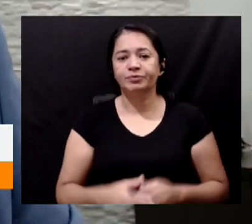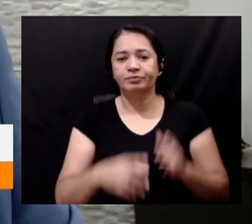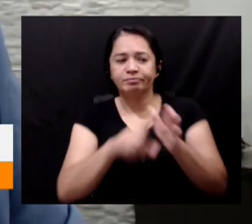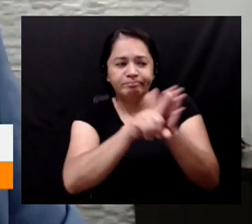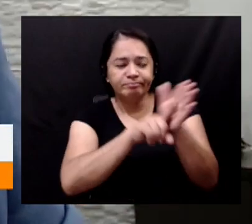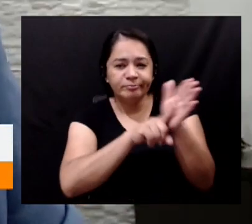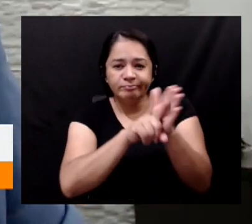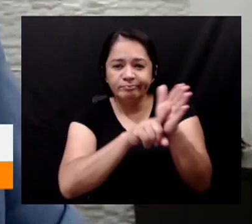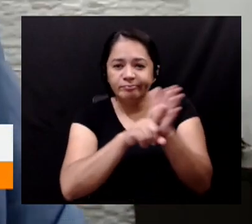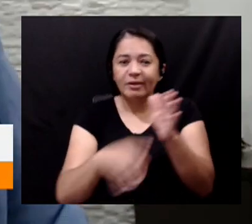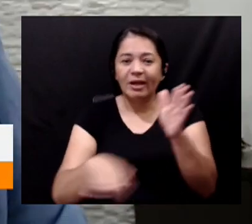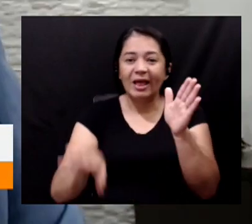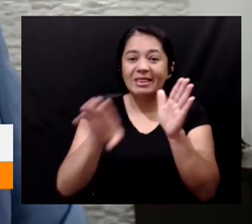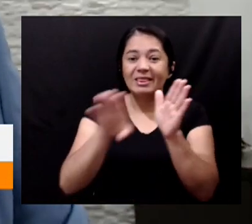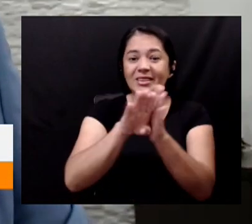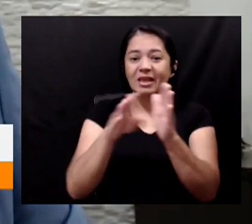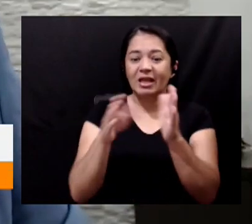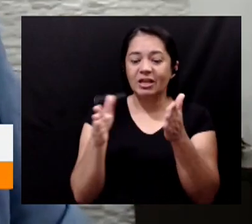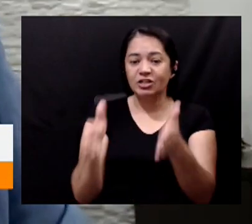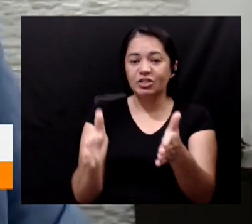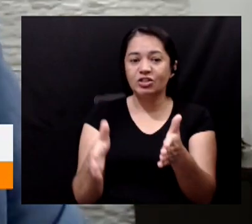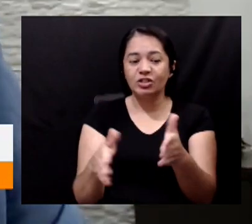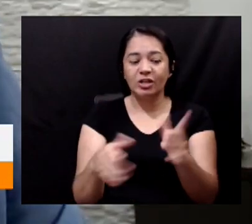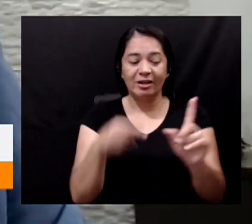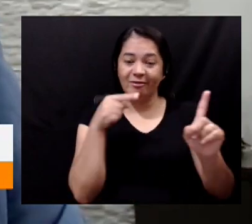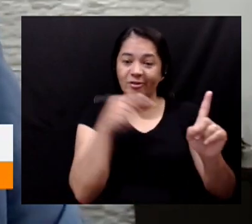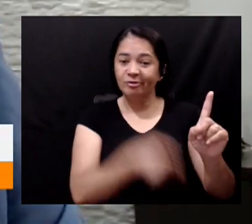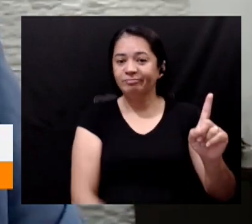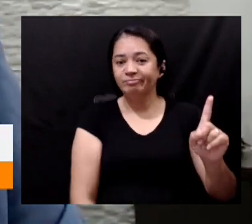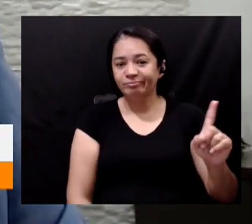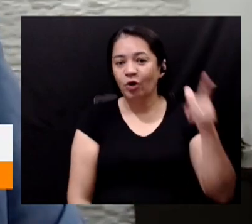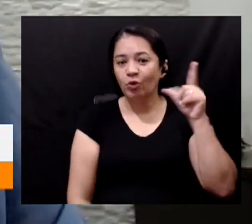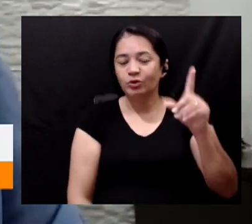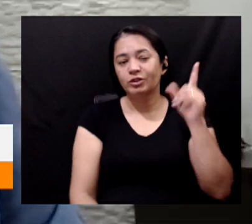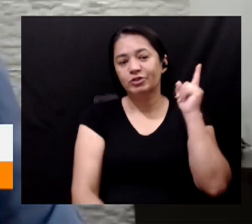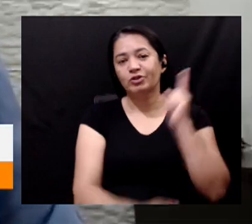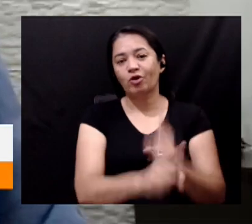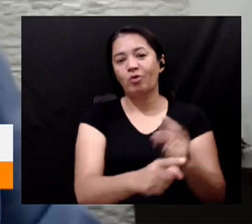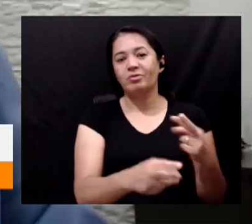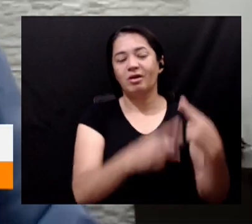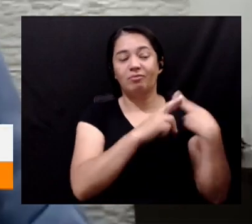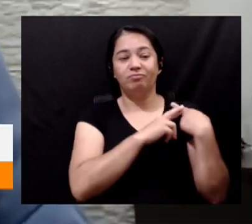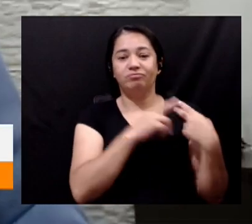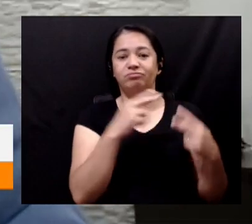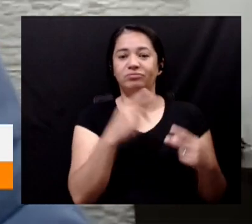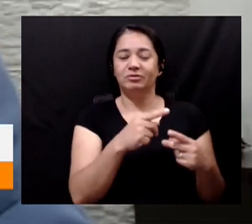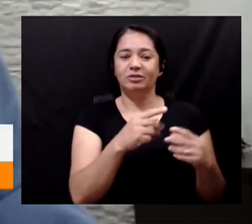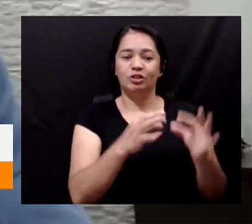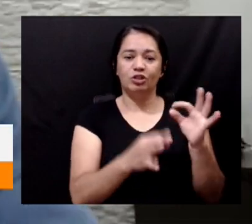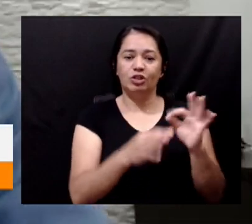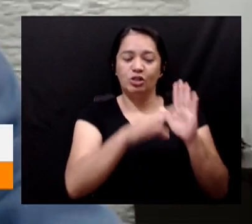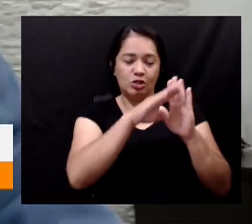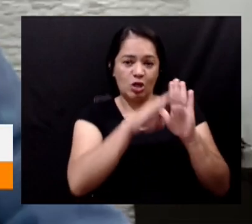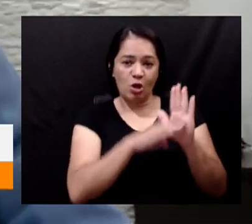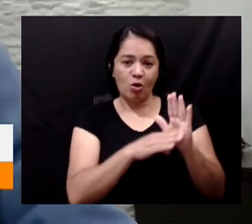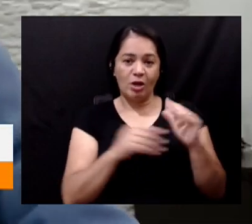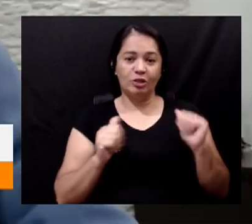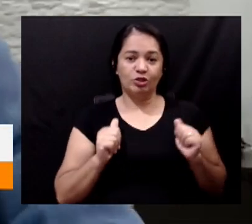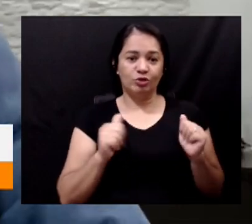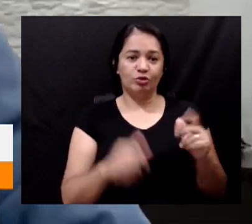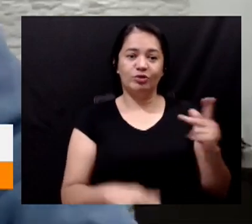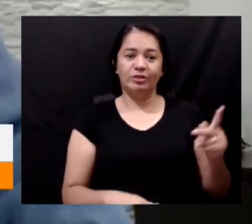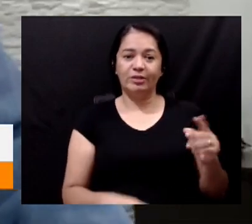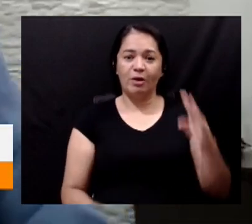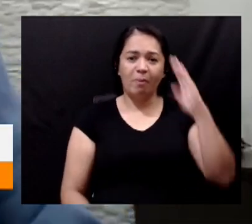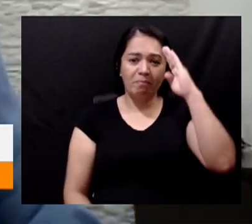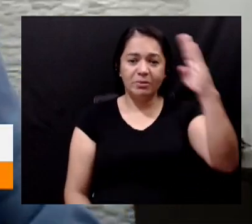chegar propriamente até o sujeito e responsabilizá-lo de acordo com os seus atos. Esse eu acho que é o principal desafio